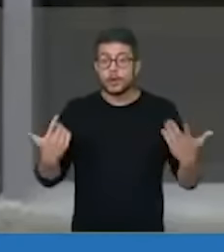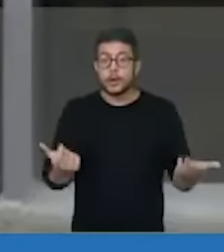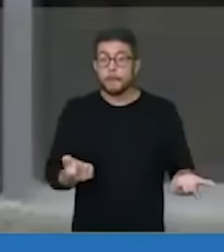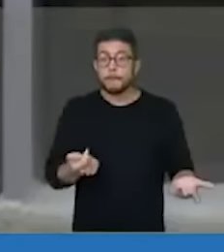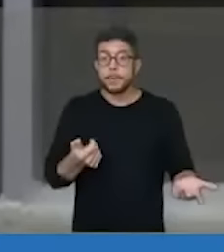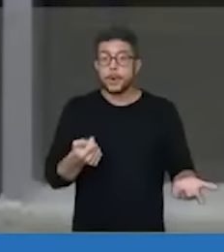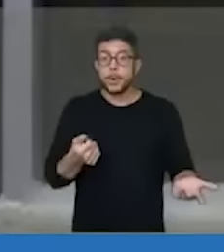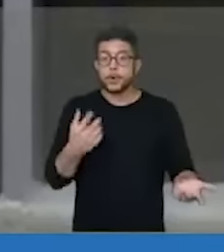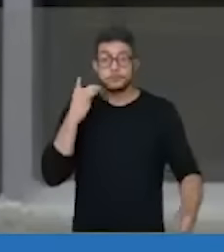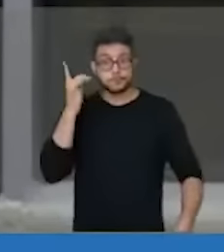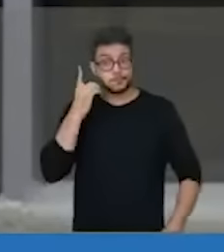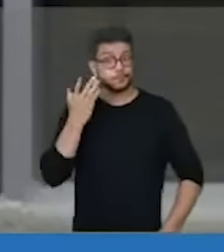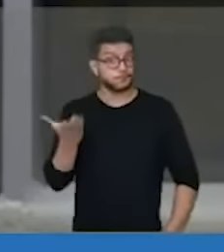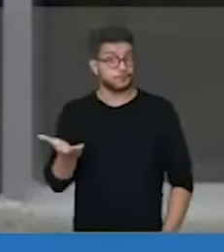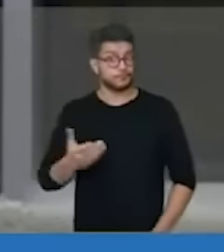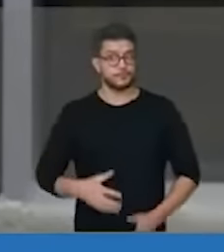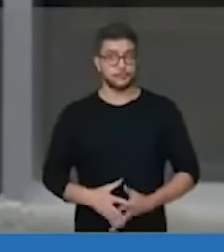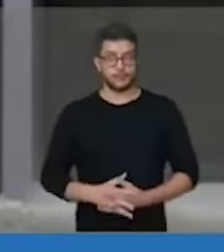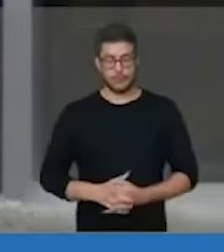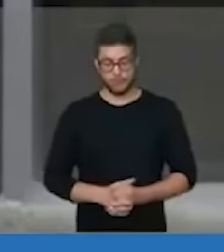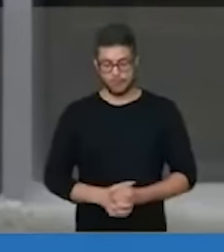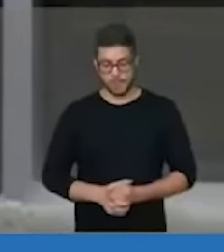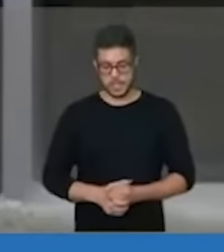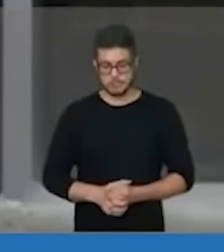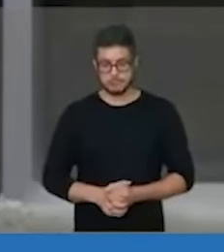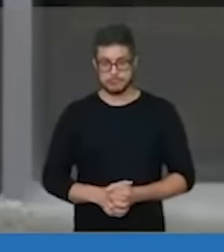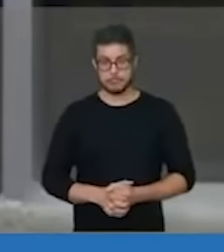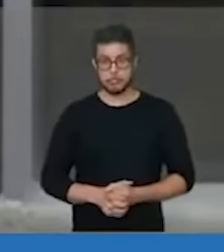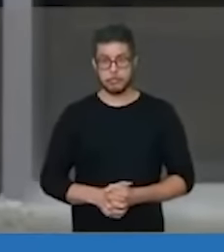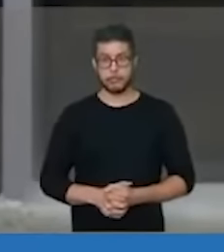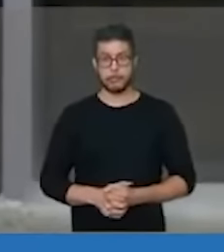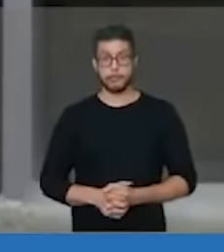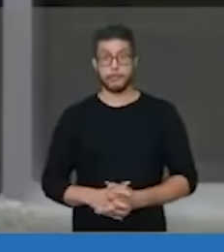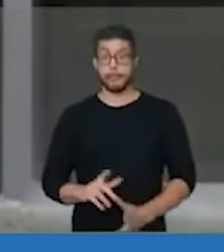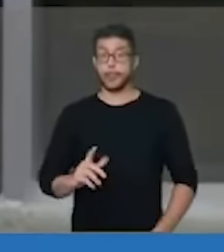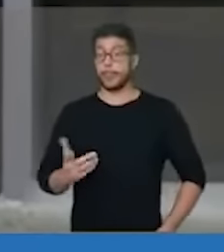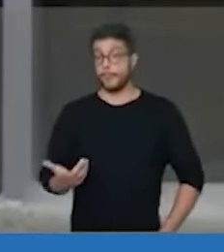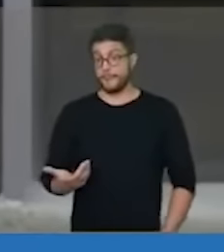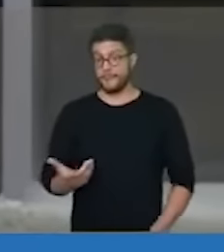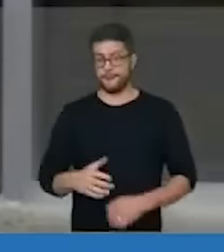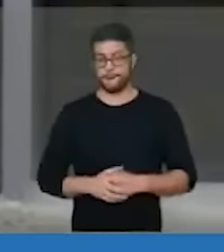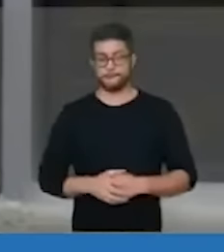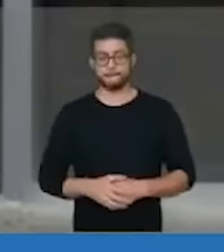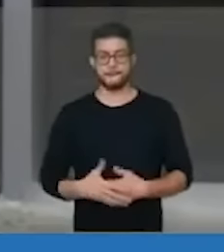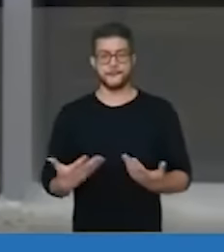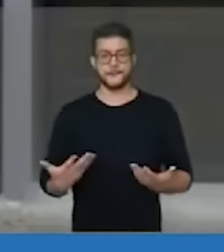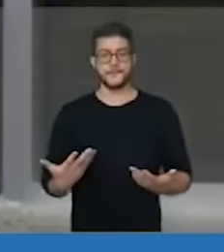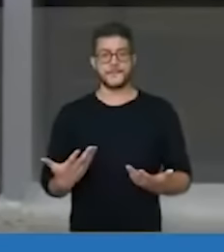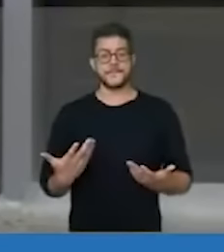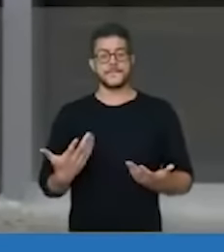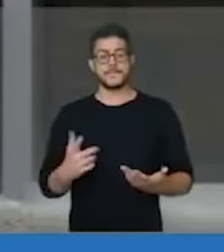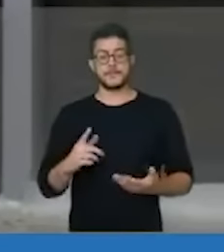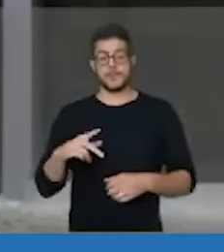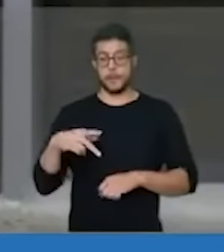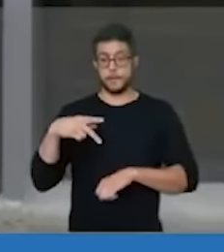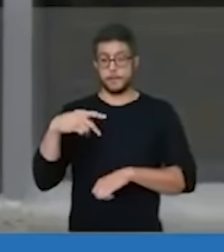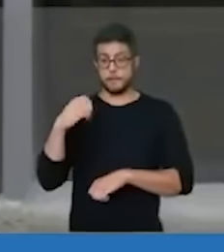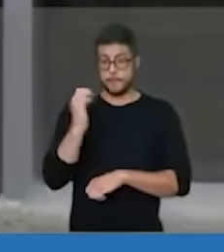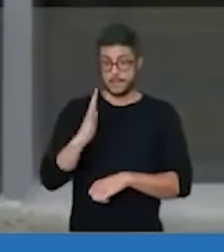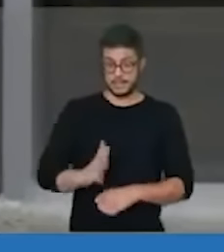que se dá ao tema. Quem governa numa república federativa como a nossa?